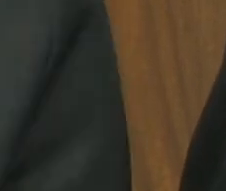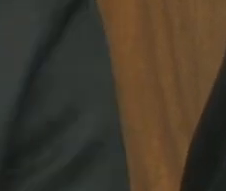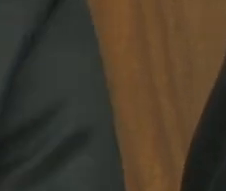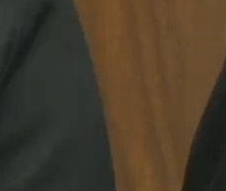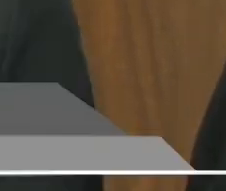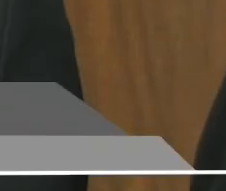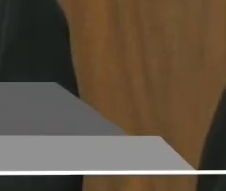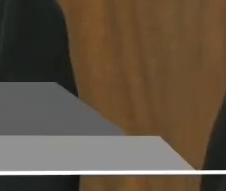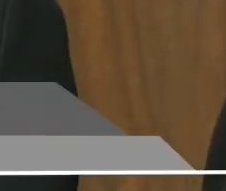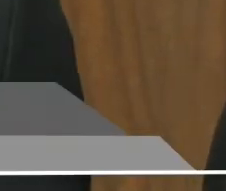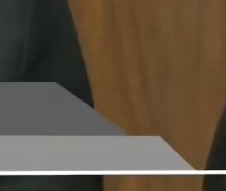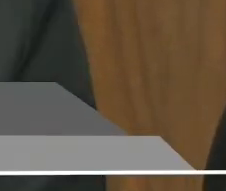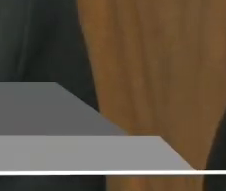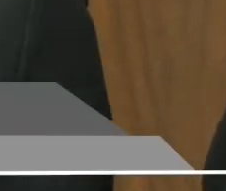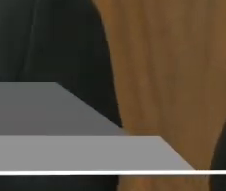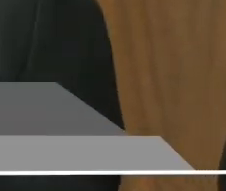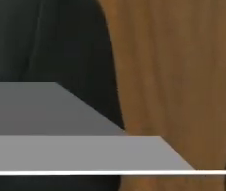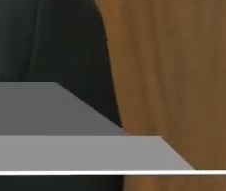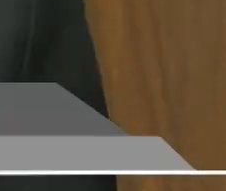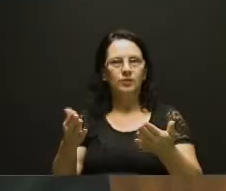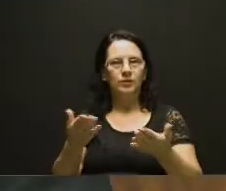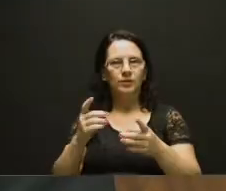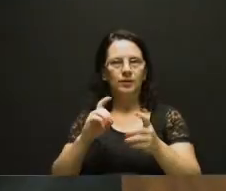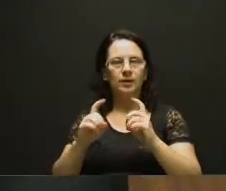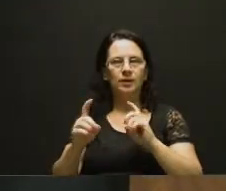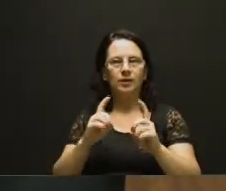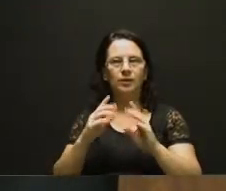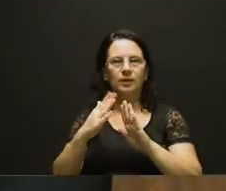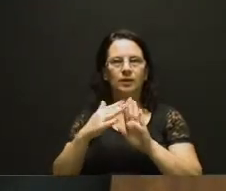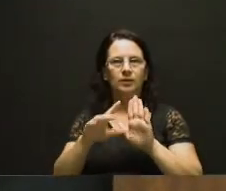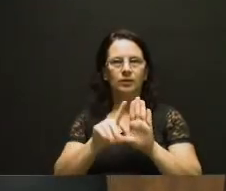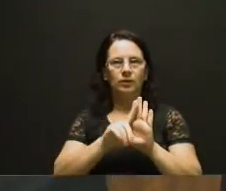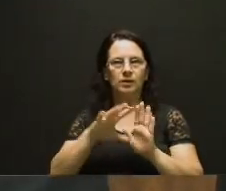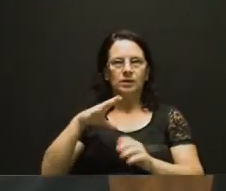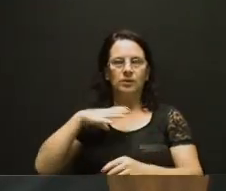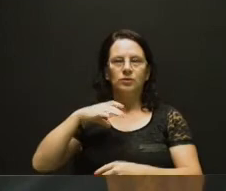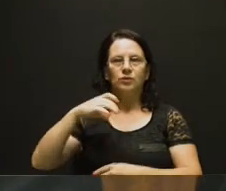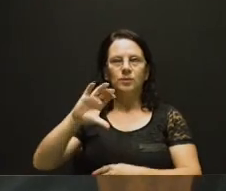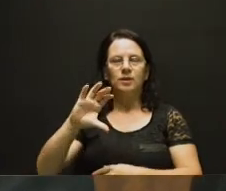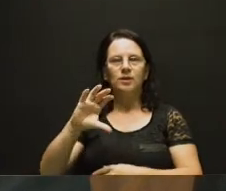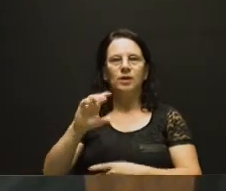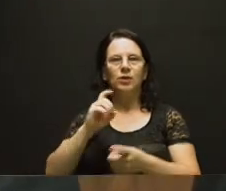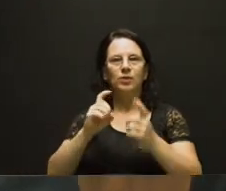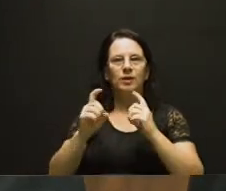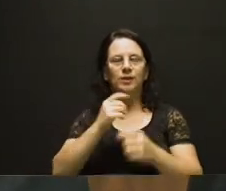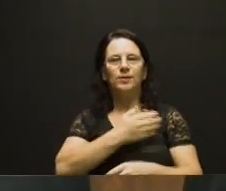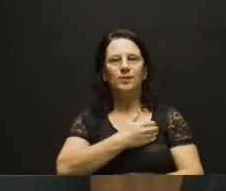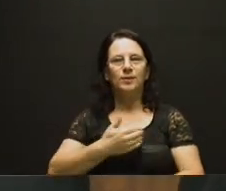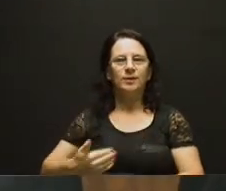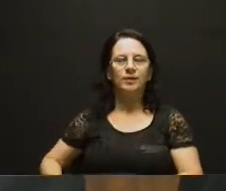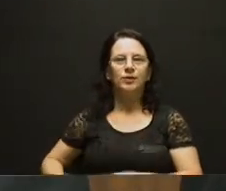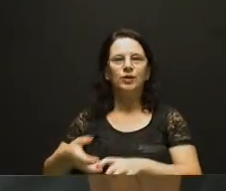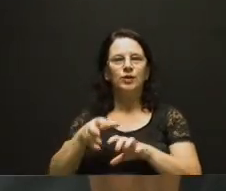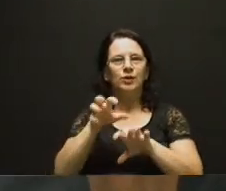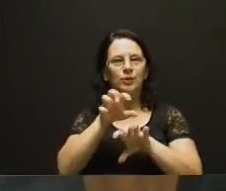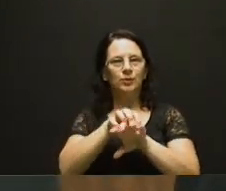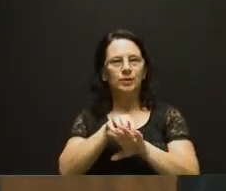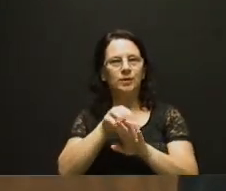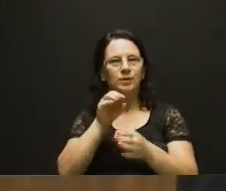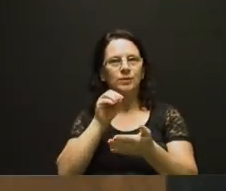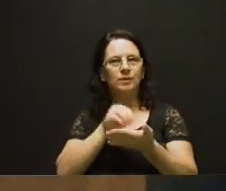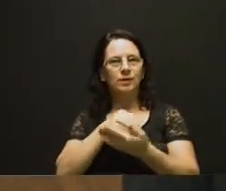bom terminou agora há pouco aqui diretamente do plenário da câmara municipal de cubatão audiência pública inclusão sem